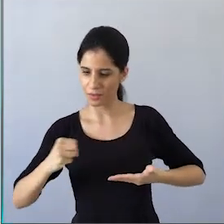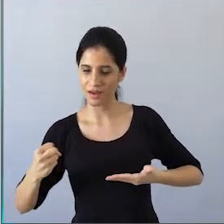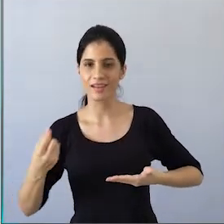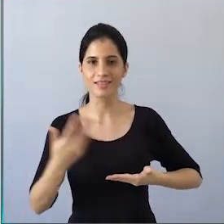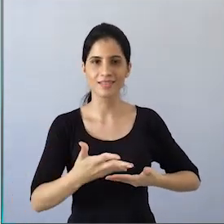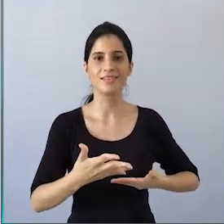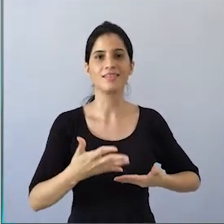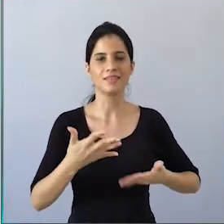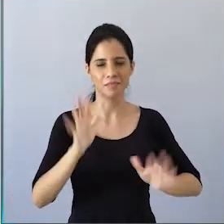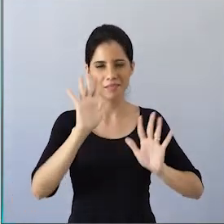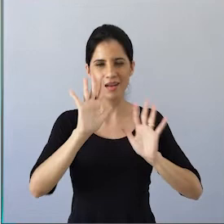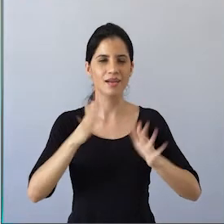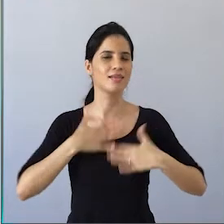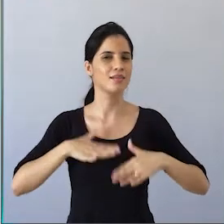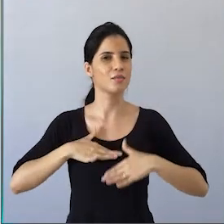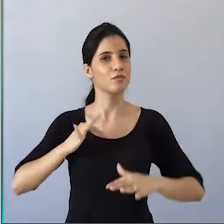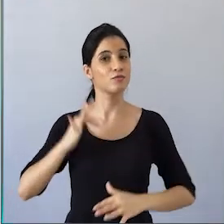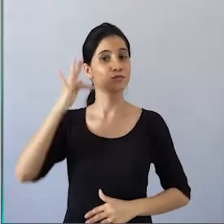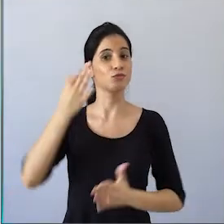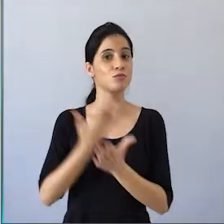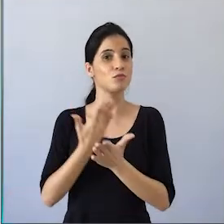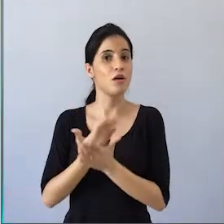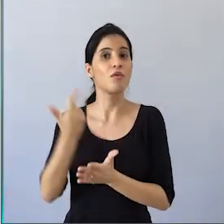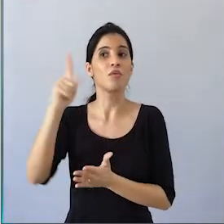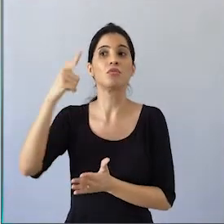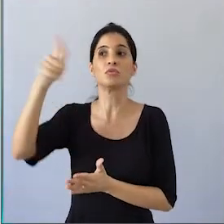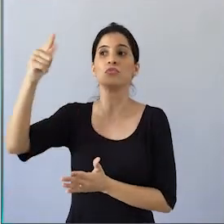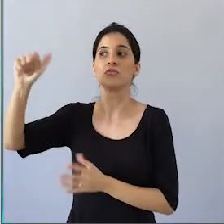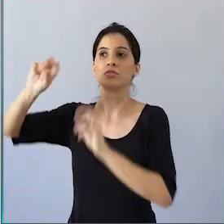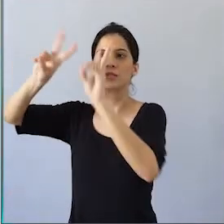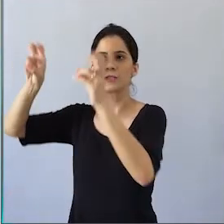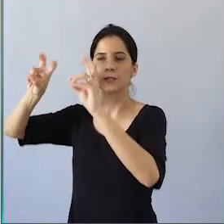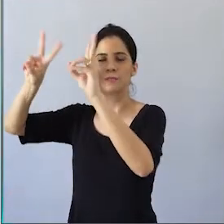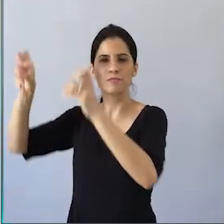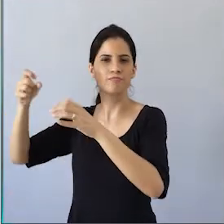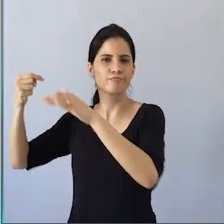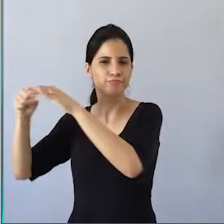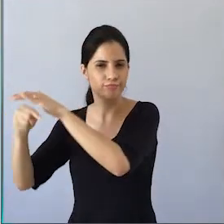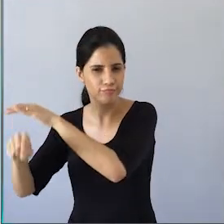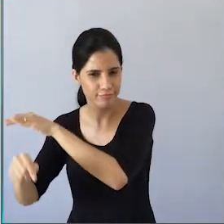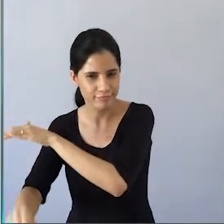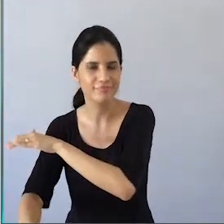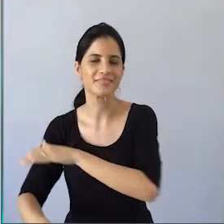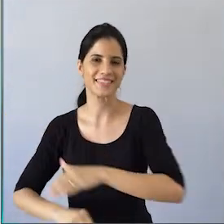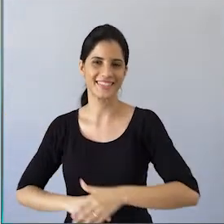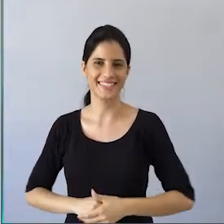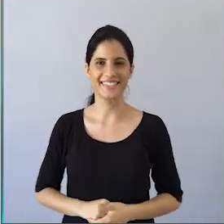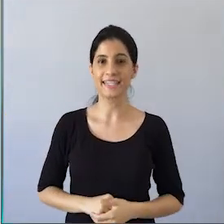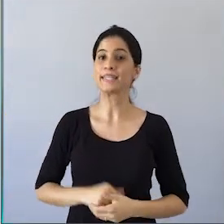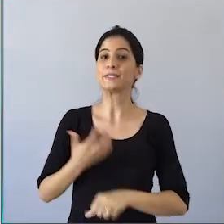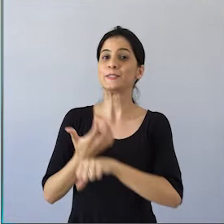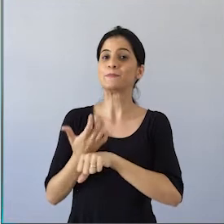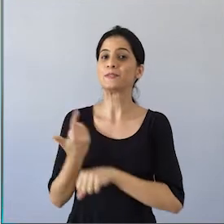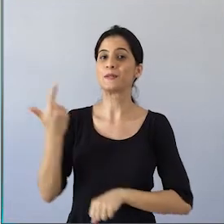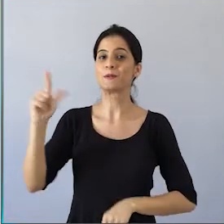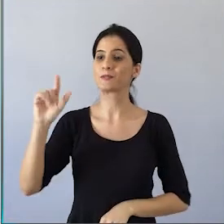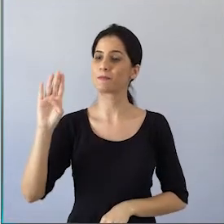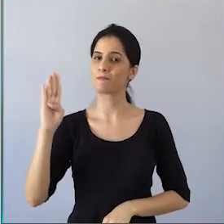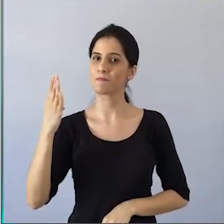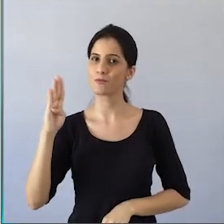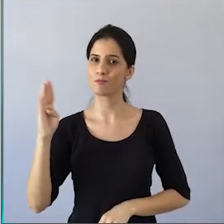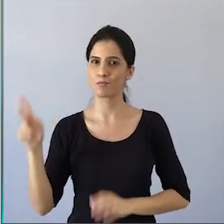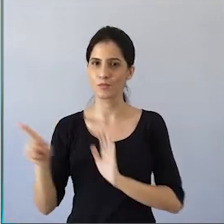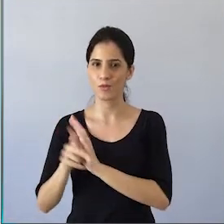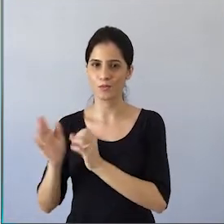serão melhores entendidas quando discutirmos as especializações de membrana, ou quando forem vistas na disciplina de